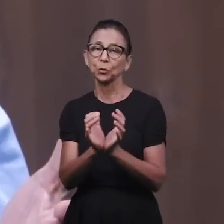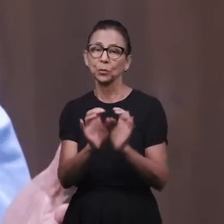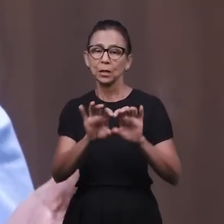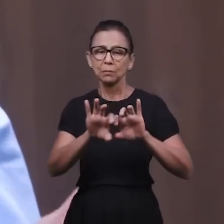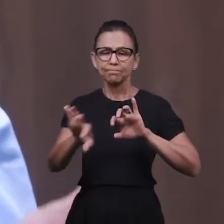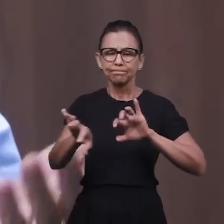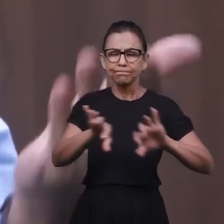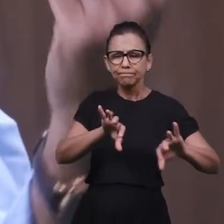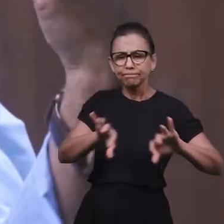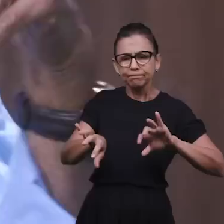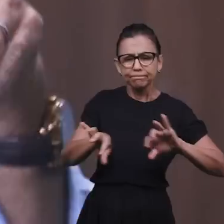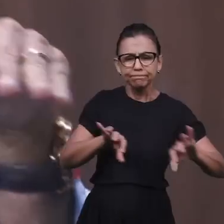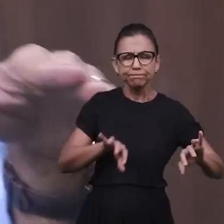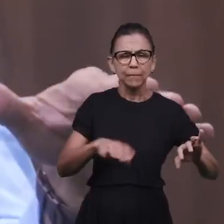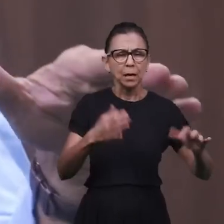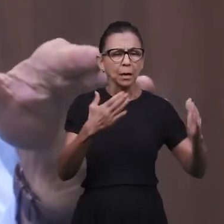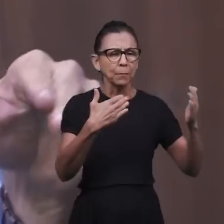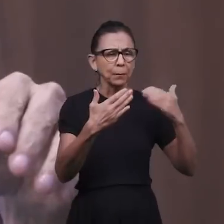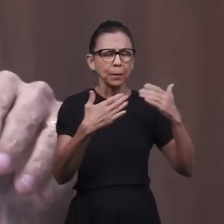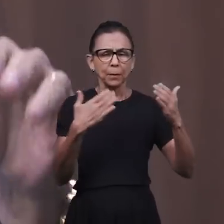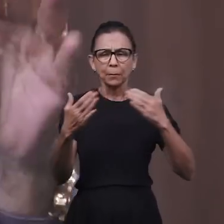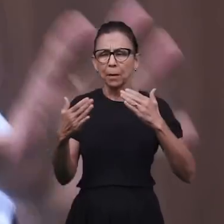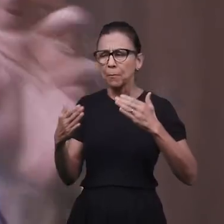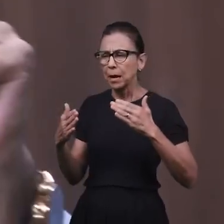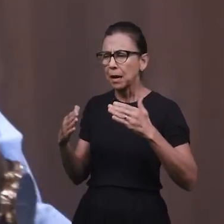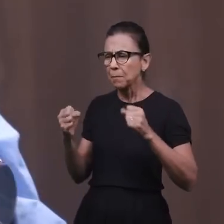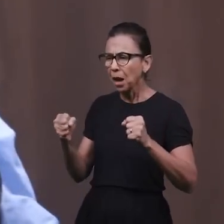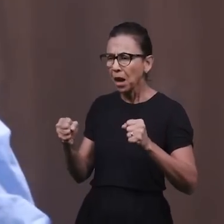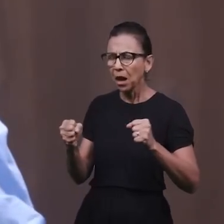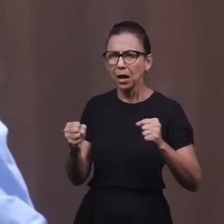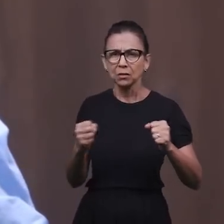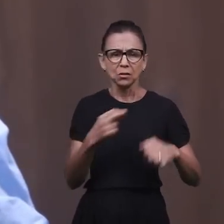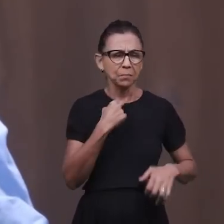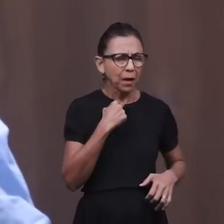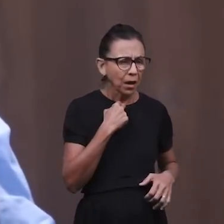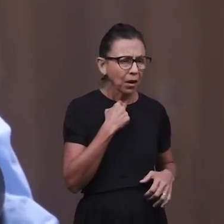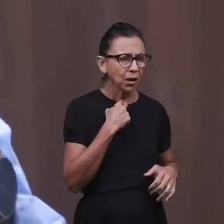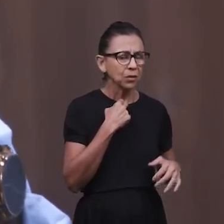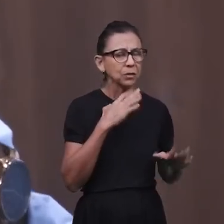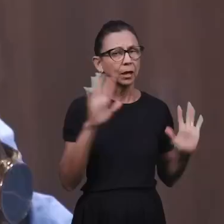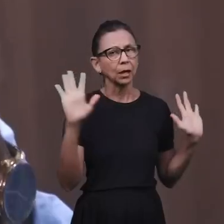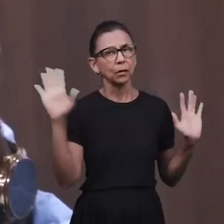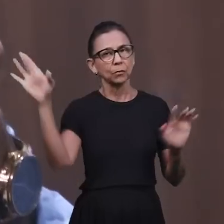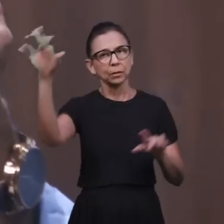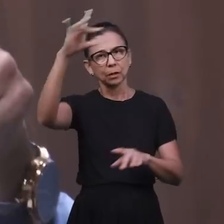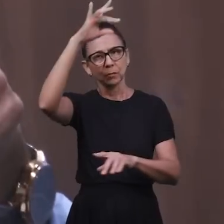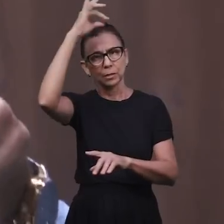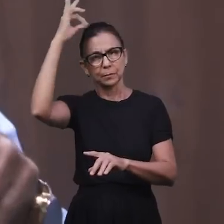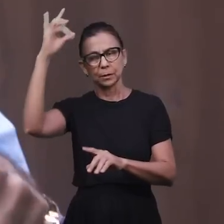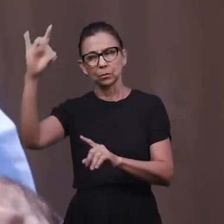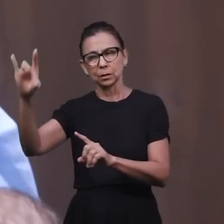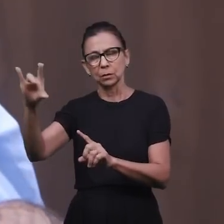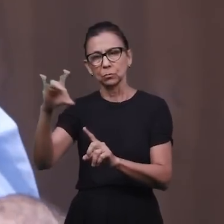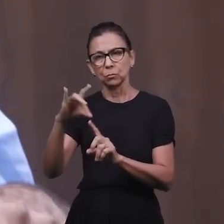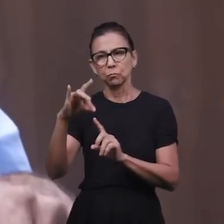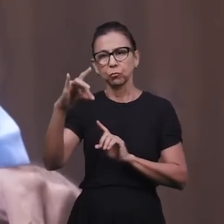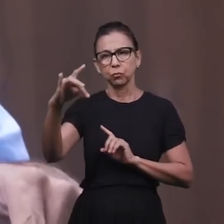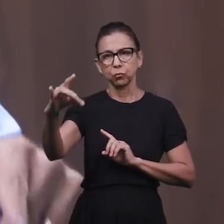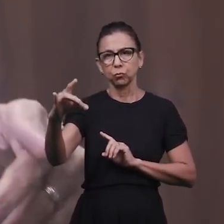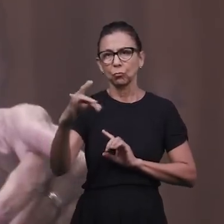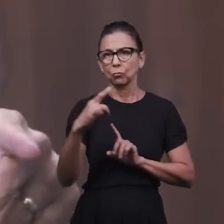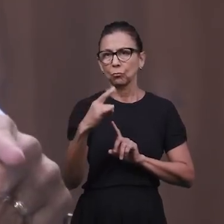sua pergunta, como é que a gente identifica quando o Espírito Santo sai? Quando você entra literalmente na